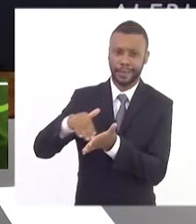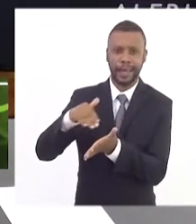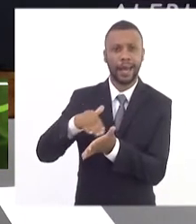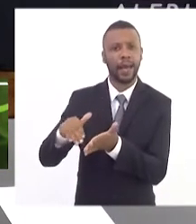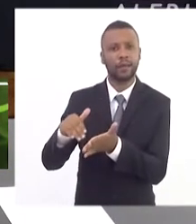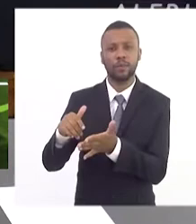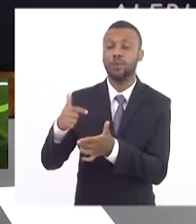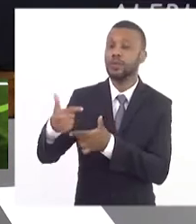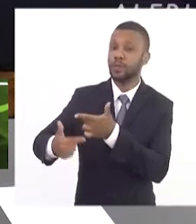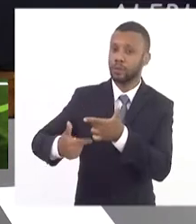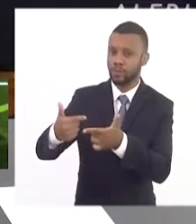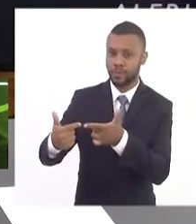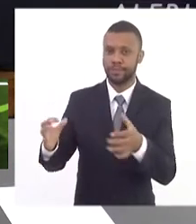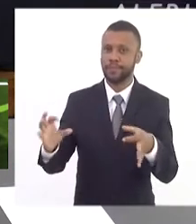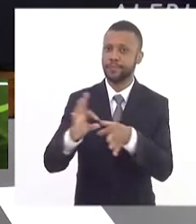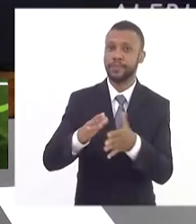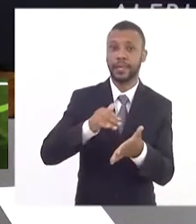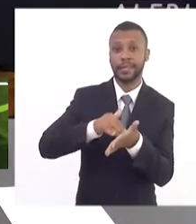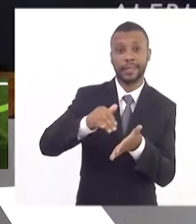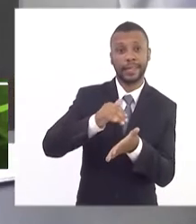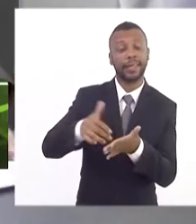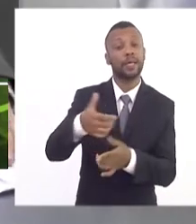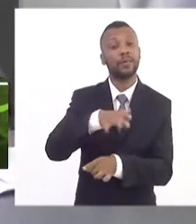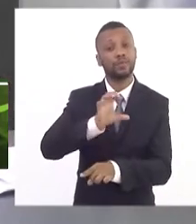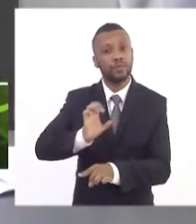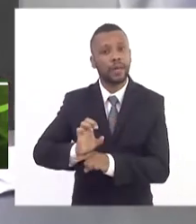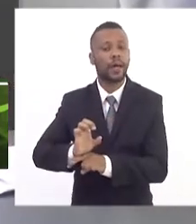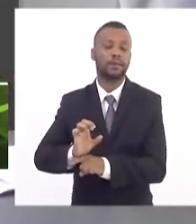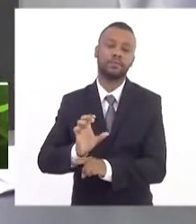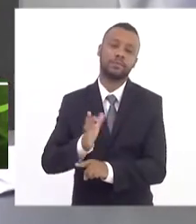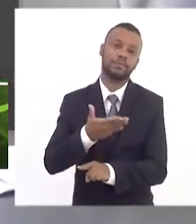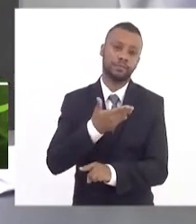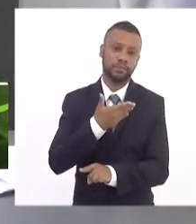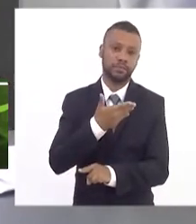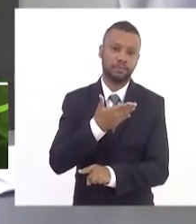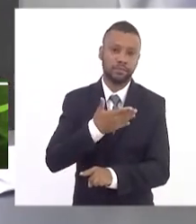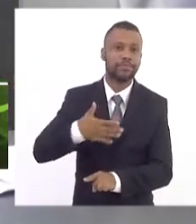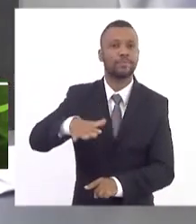executivo da Secretaria de Estado de Ambiente.